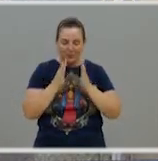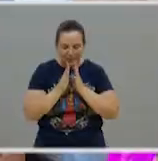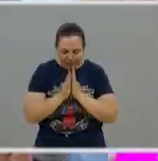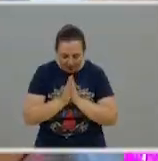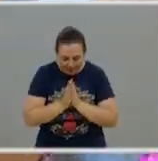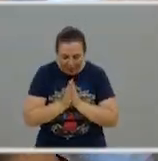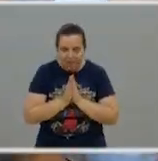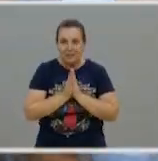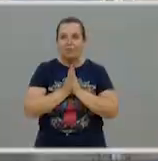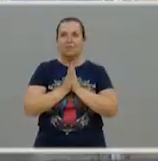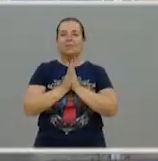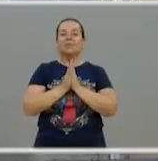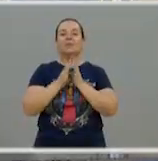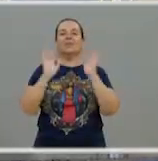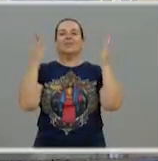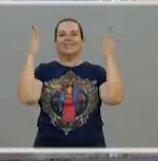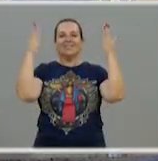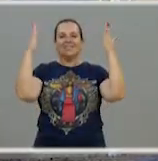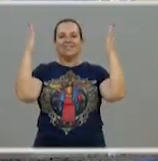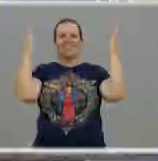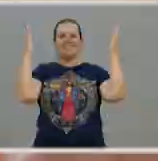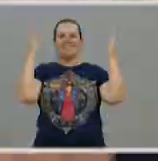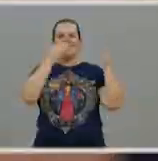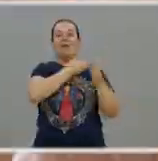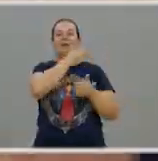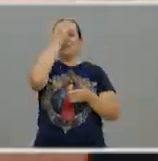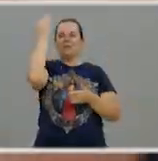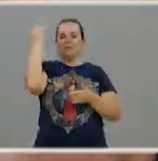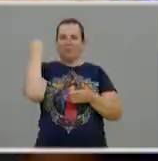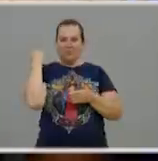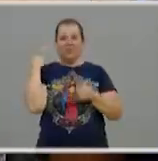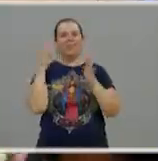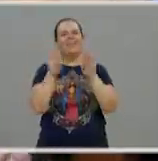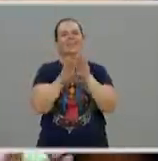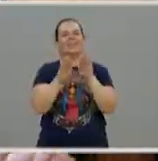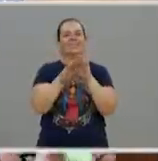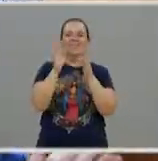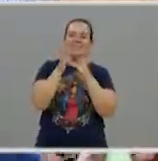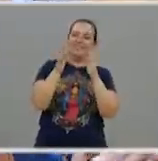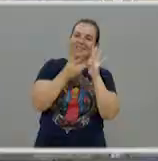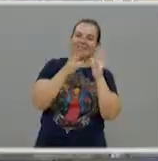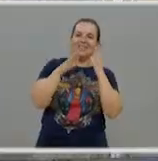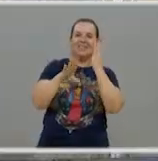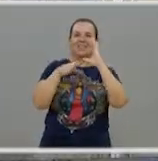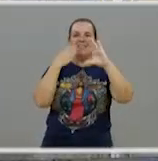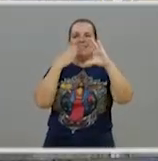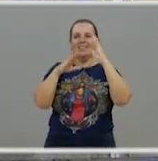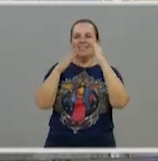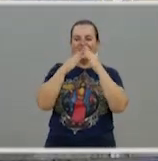Santo. Amém. Uma salva de palmas à Nossa Senhora Jesus. Canta a igreja.